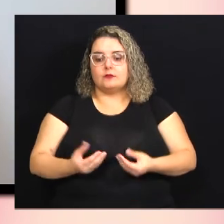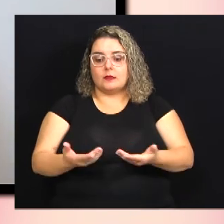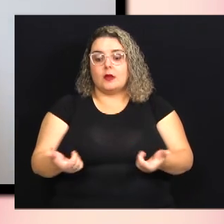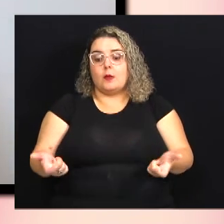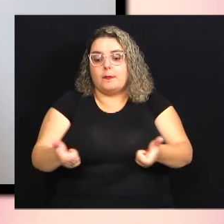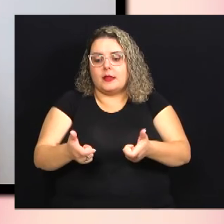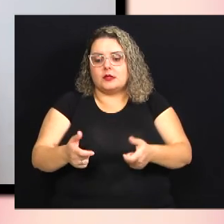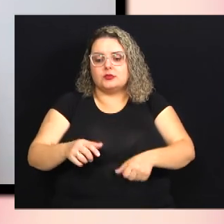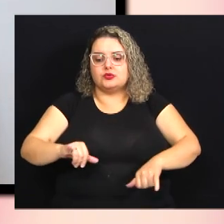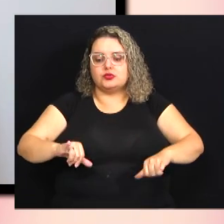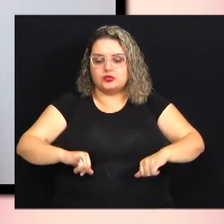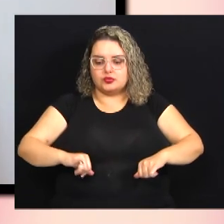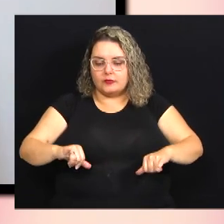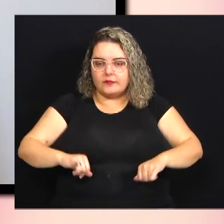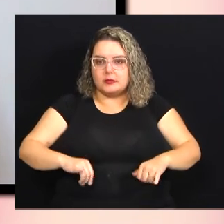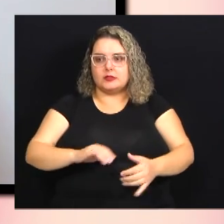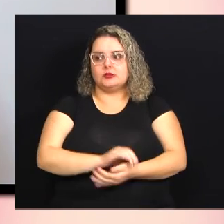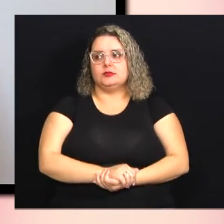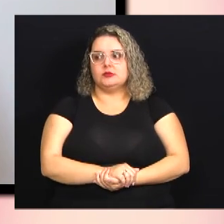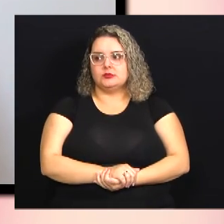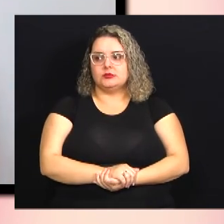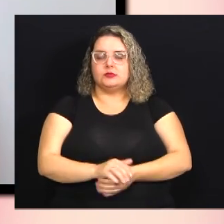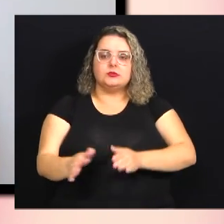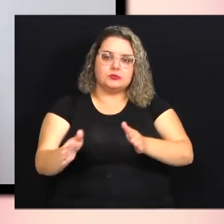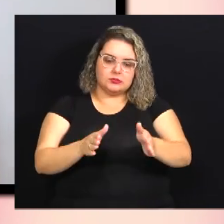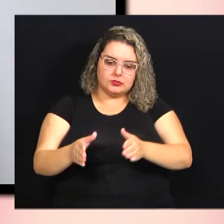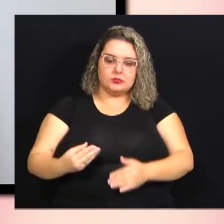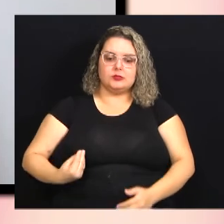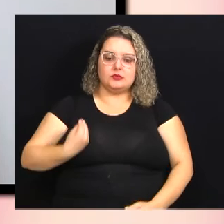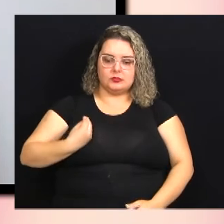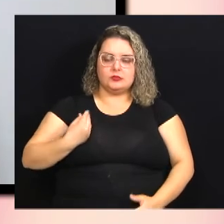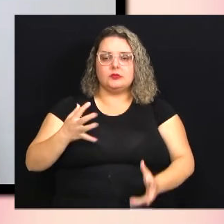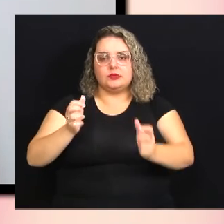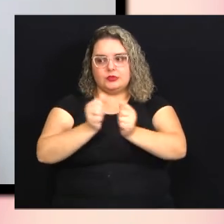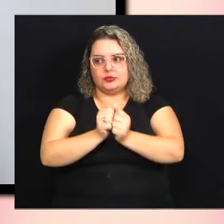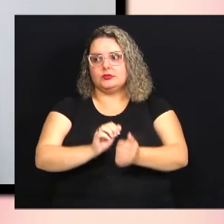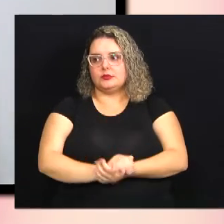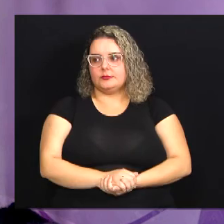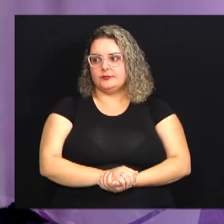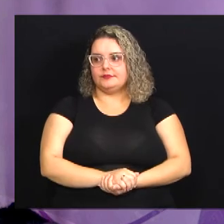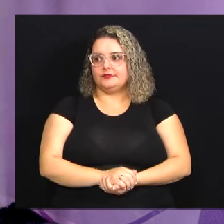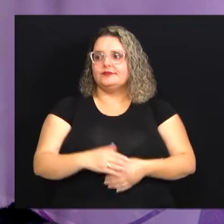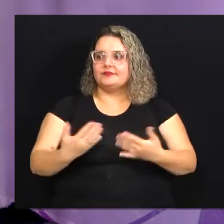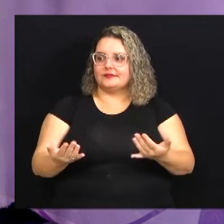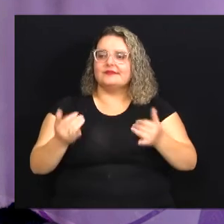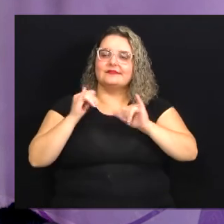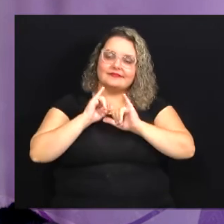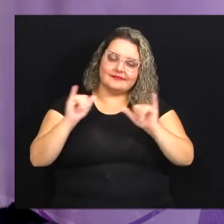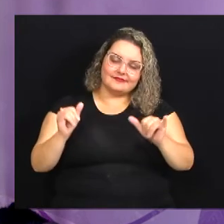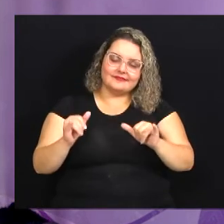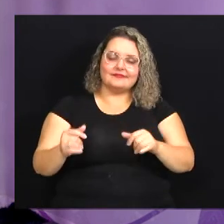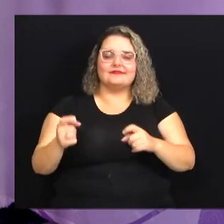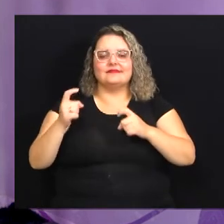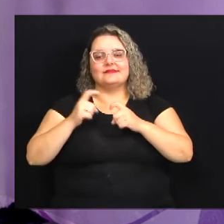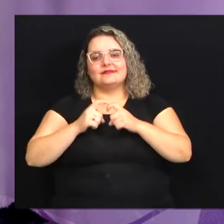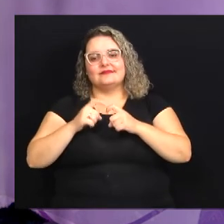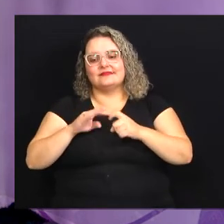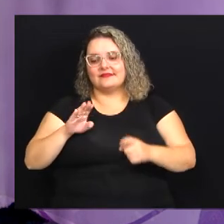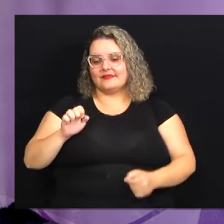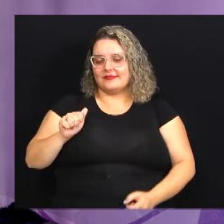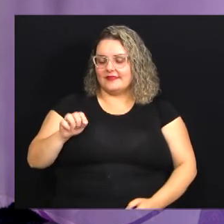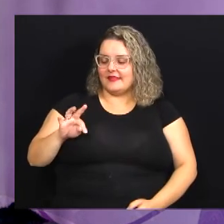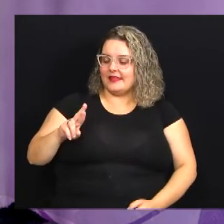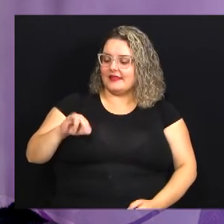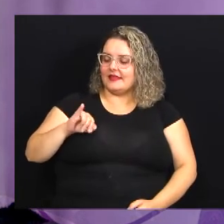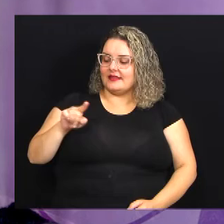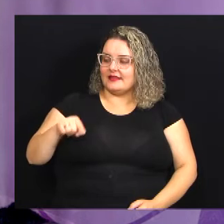menos sofrimento esse momento que eles vão passar junto. Esse aí foi o recado, então, da